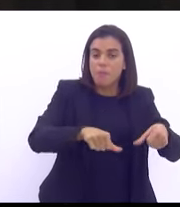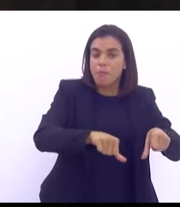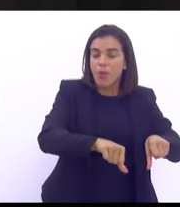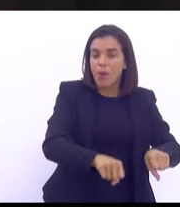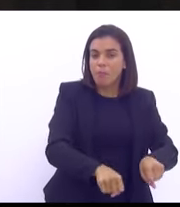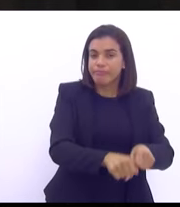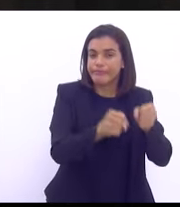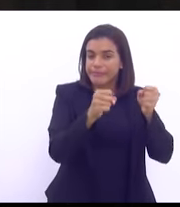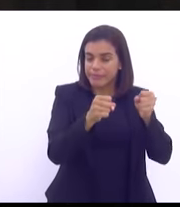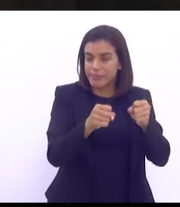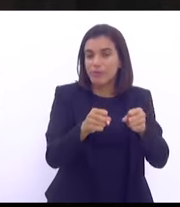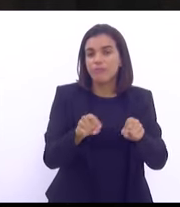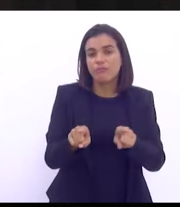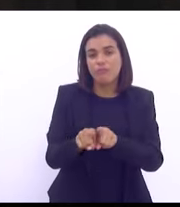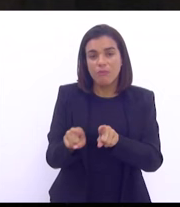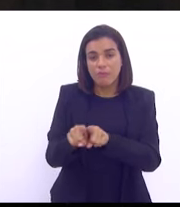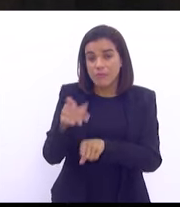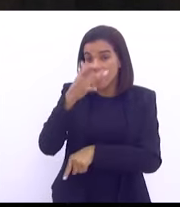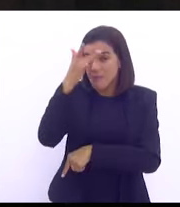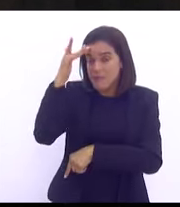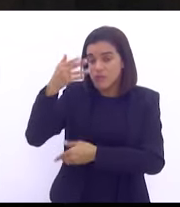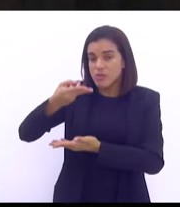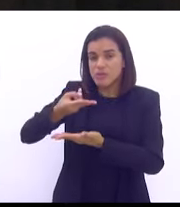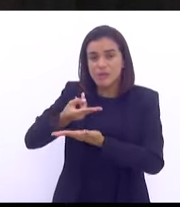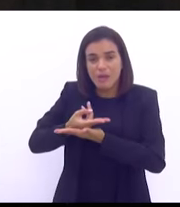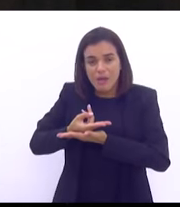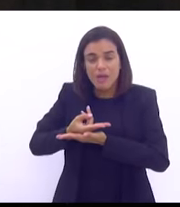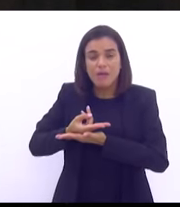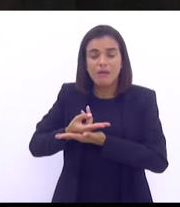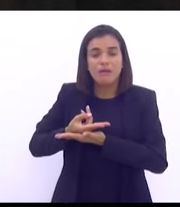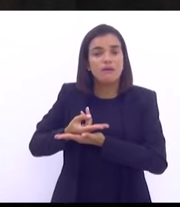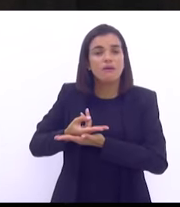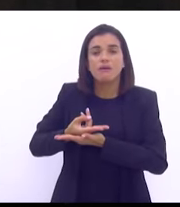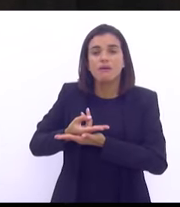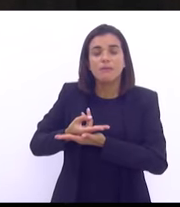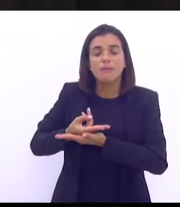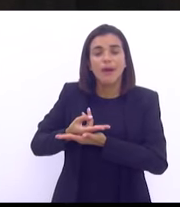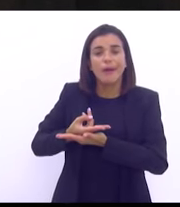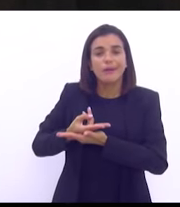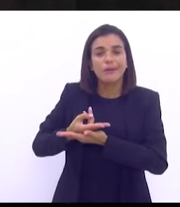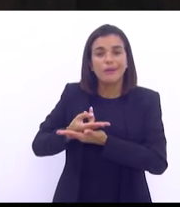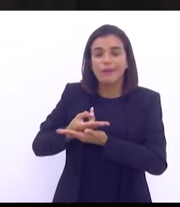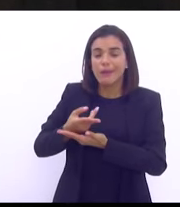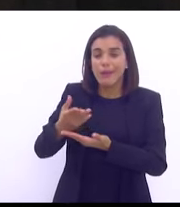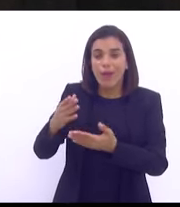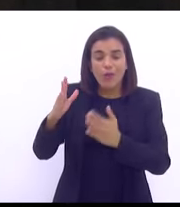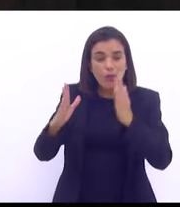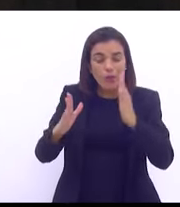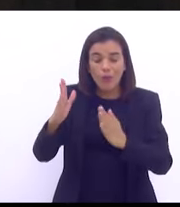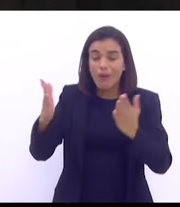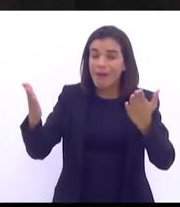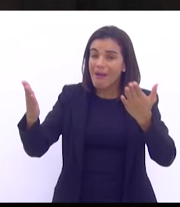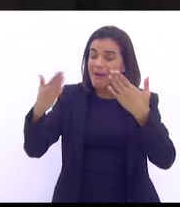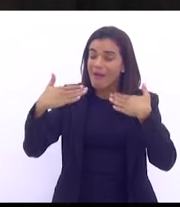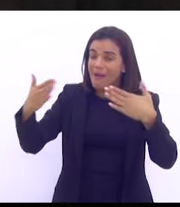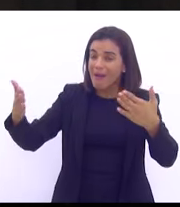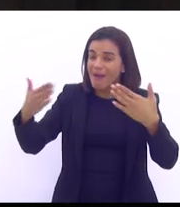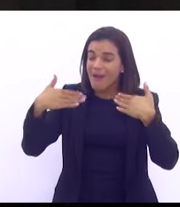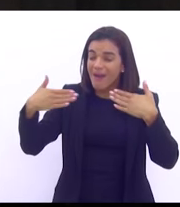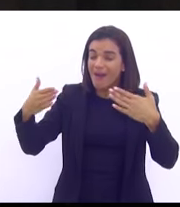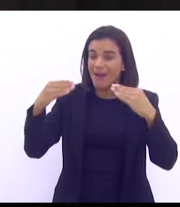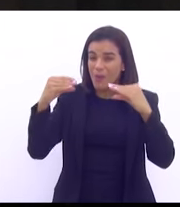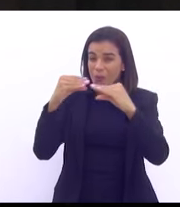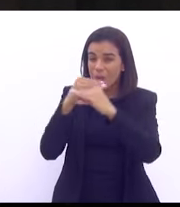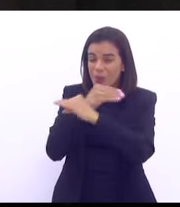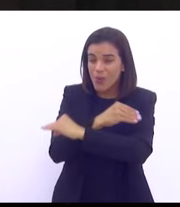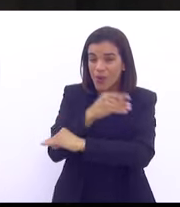incalculável. Nós temos também pessoas acamadas que ficaram em plena onda de calor histórica aqui no estado do Rio,